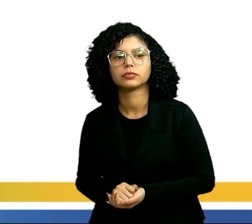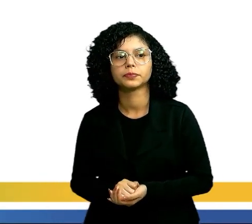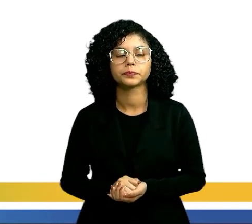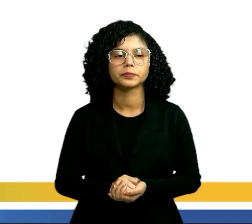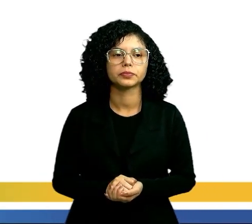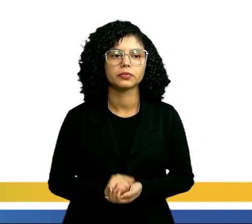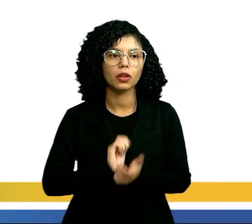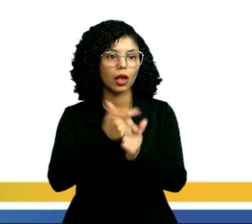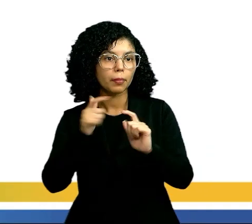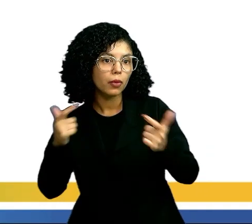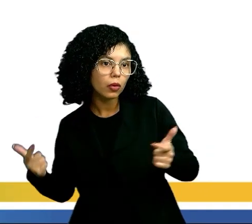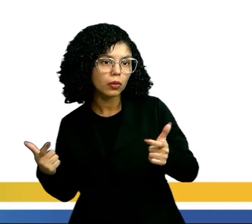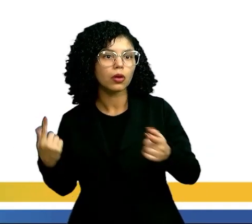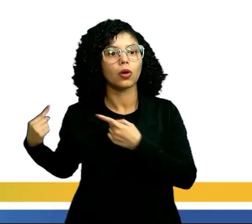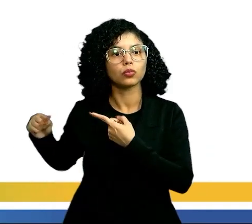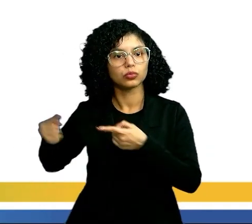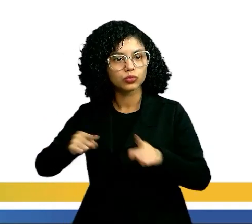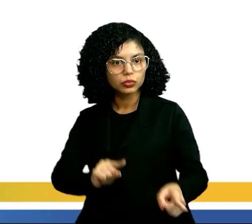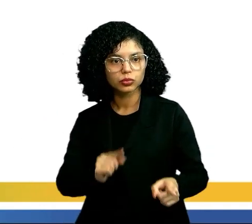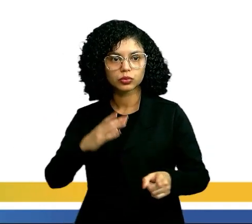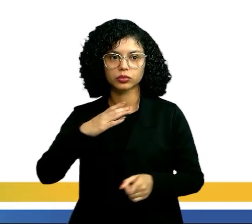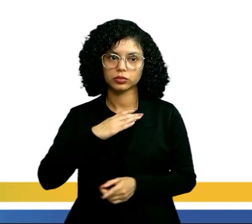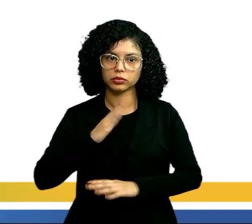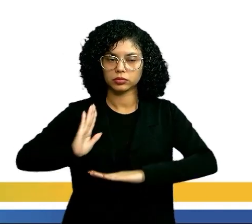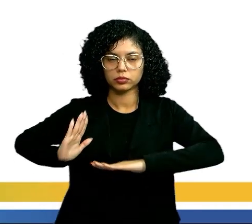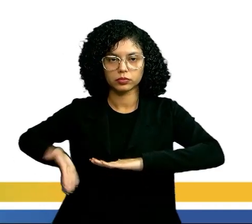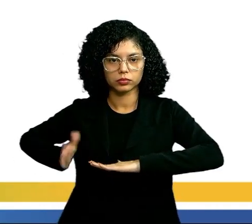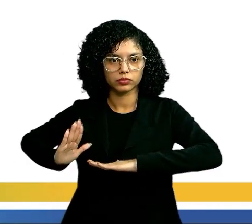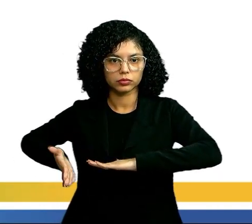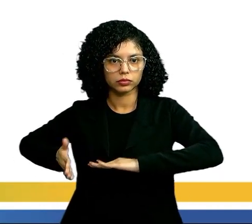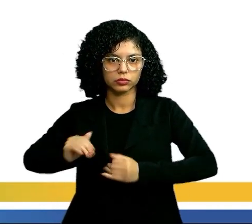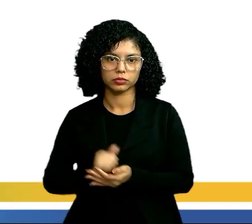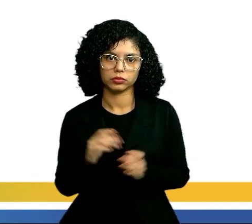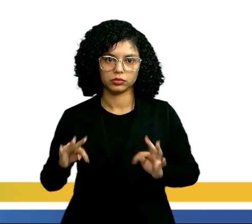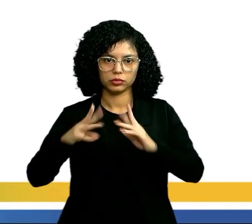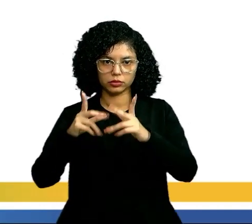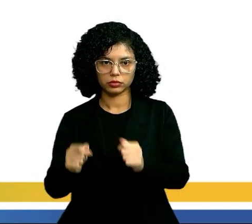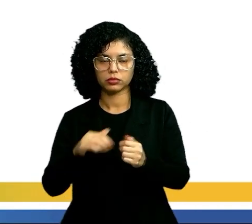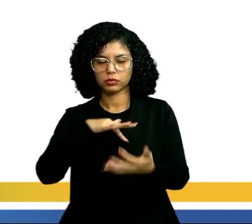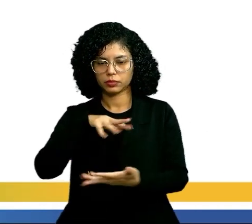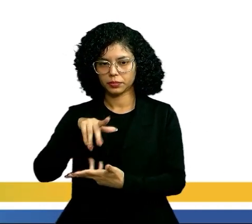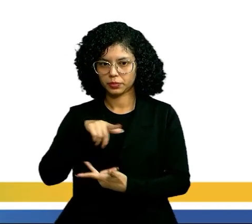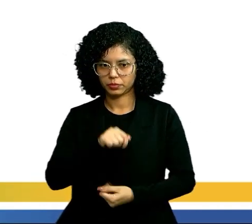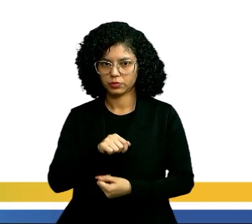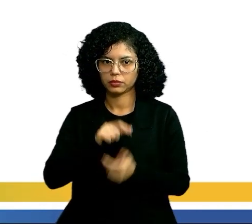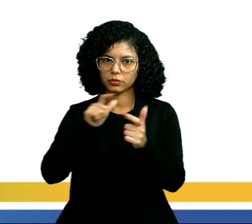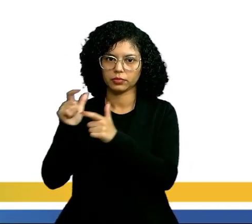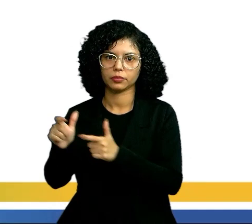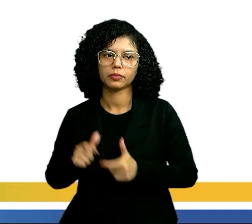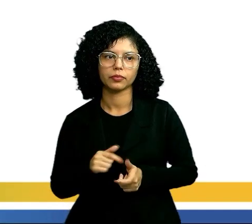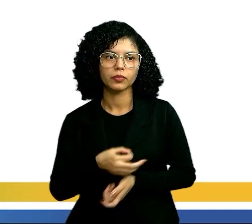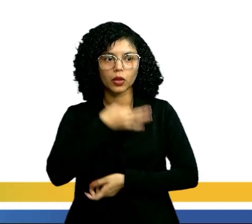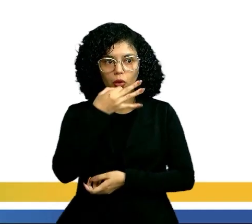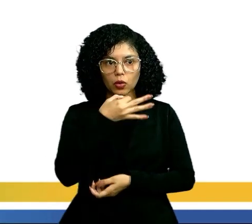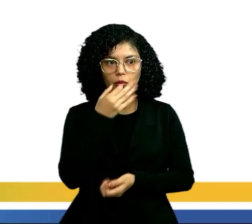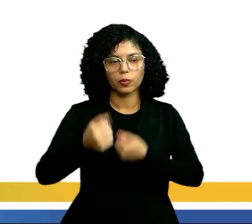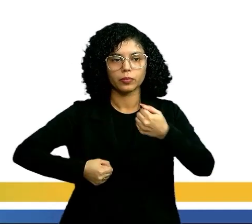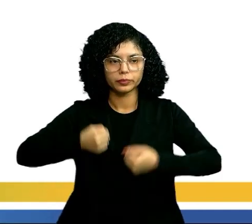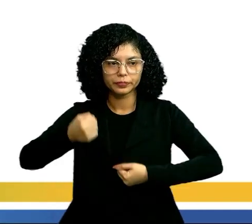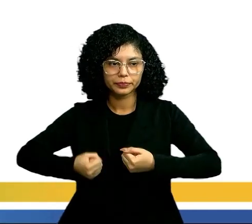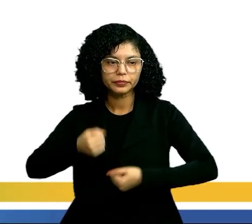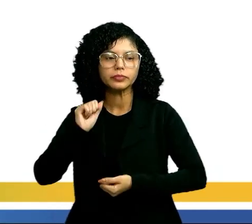o seguinte: mobilidade é o grande desafio das cidades contemporâneas, em todas as partes do mundo. A opção